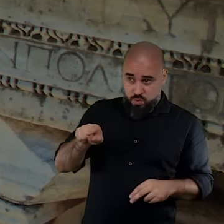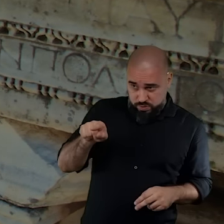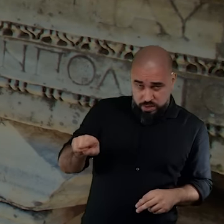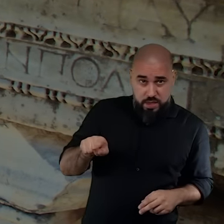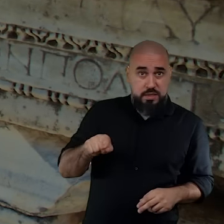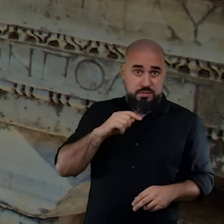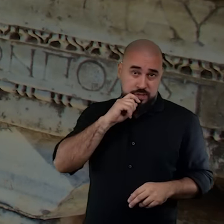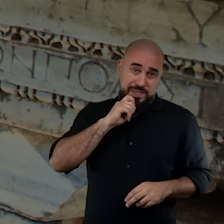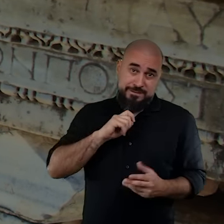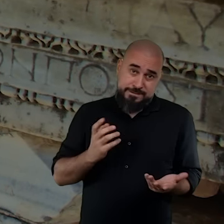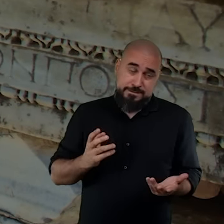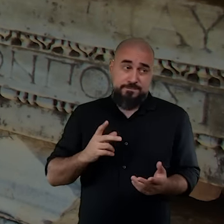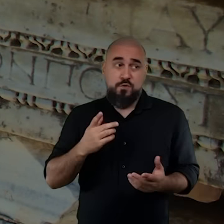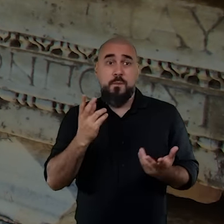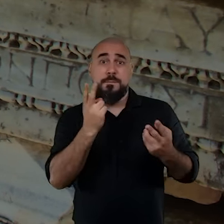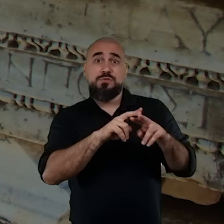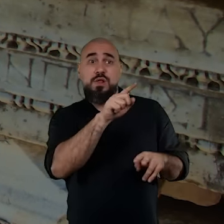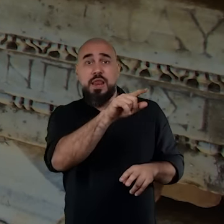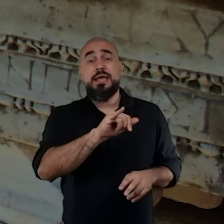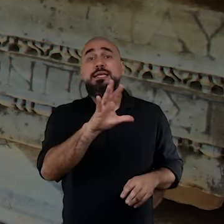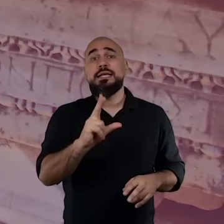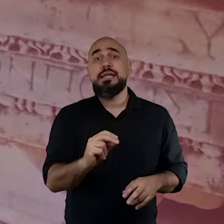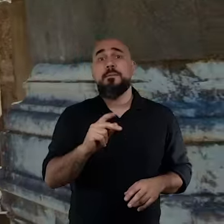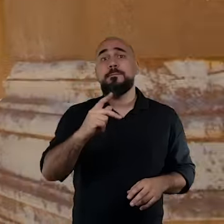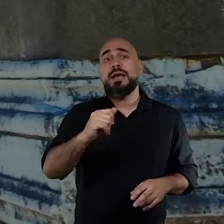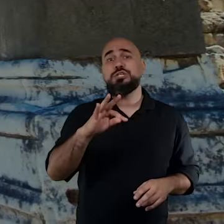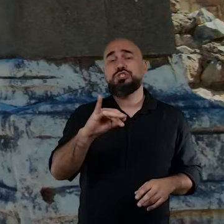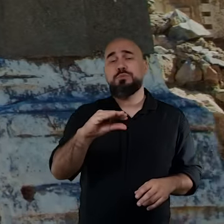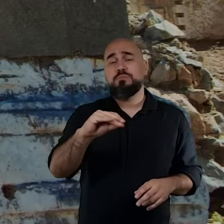preso e sentenciado ao desterro lá na ilha de Patmos.